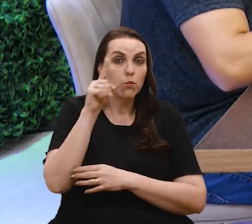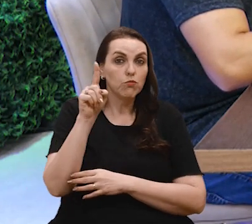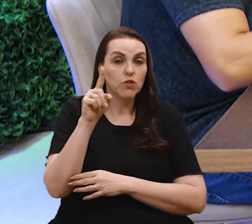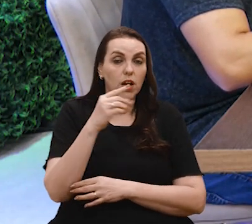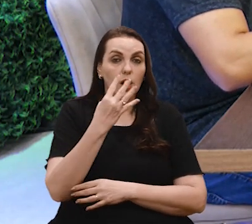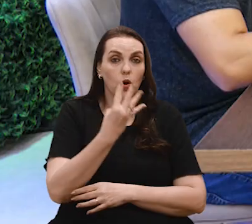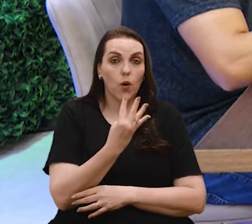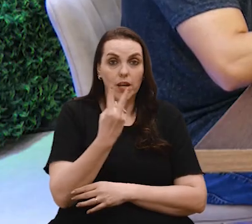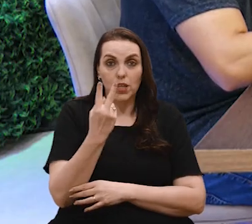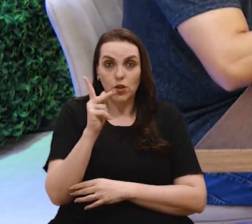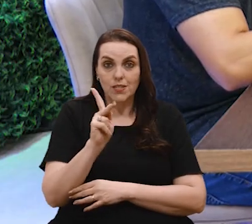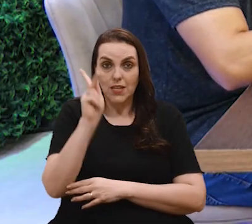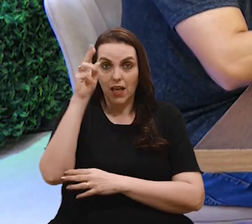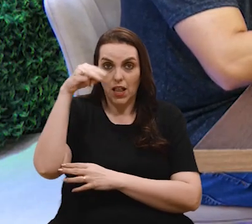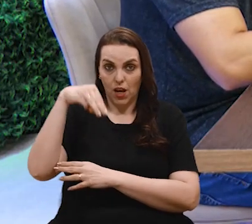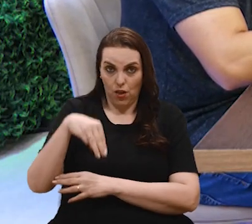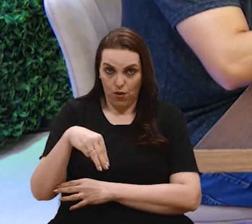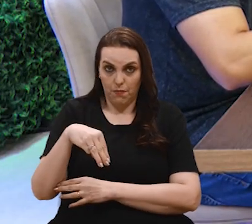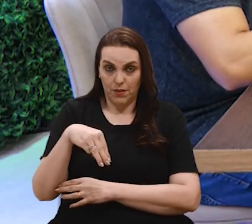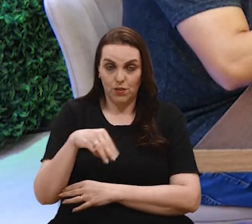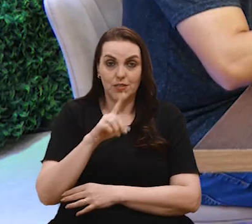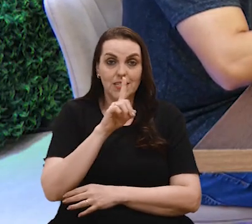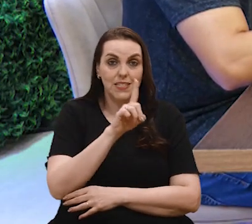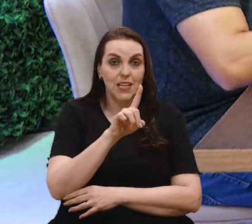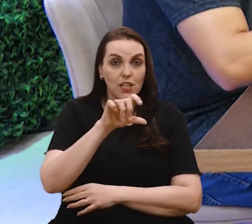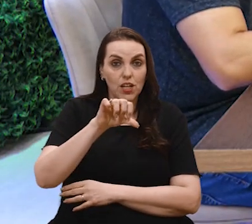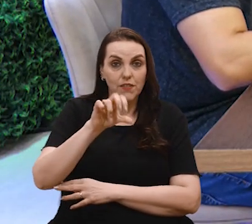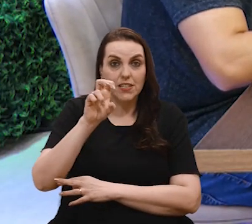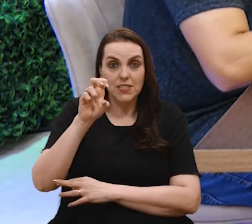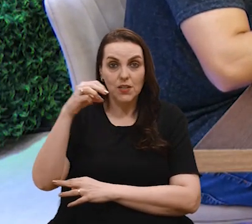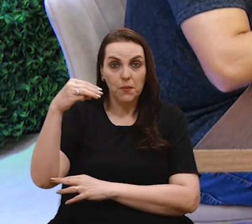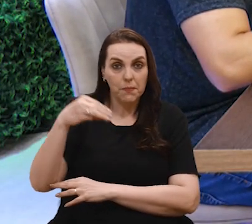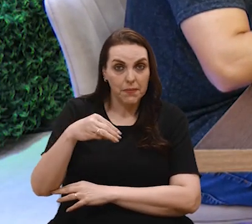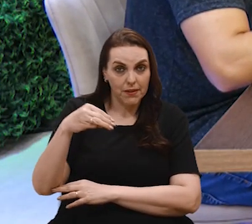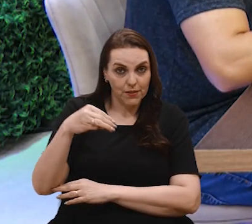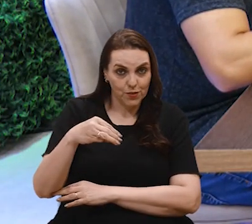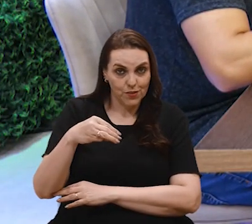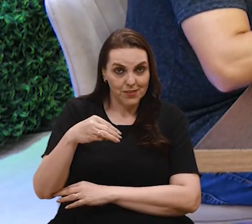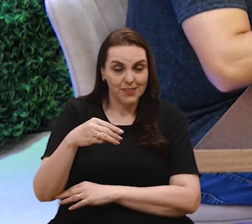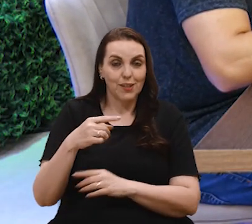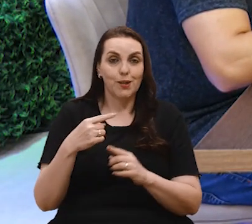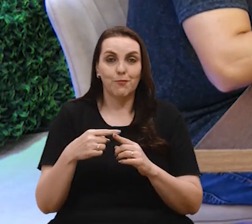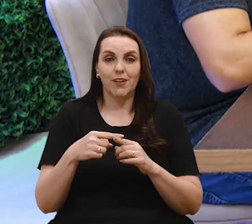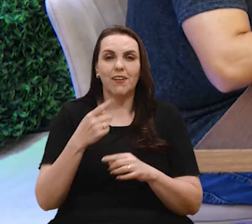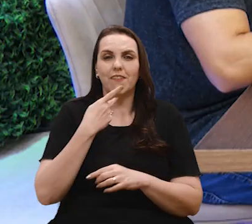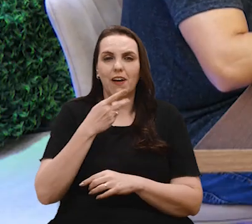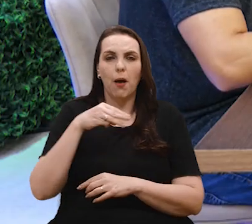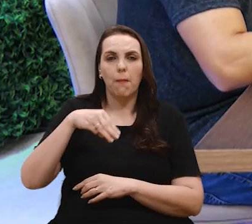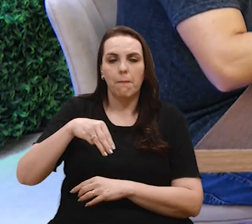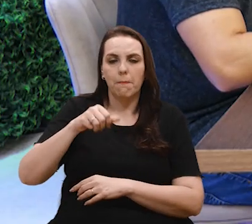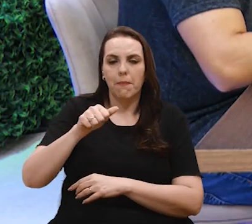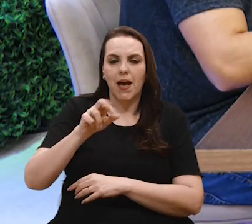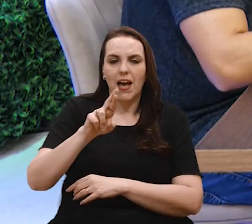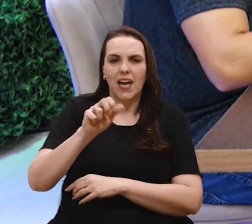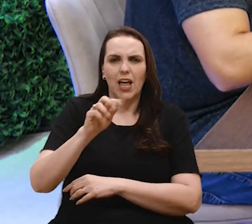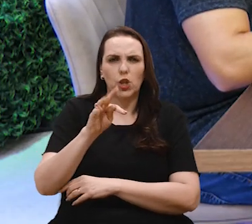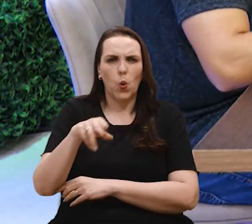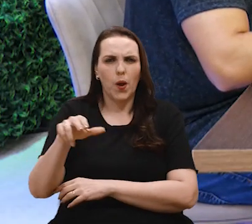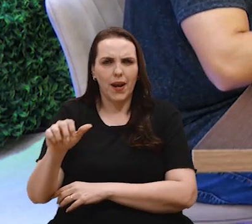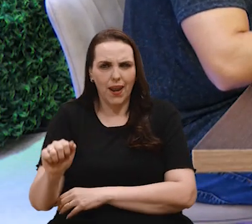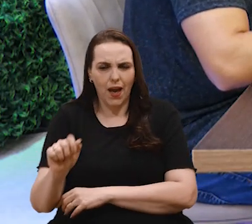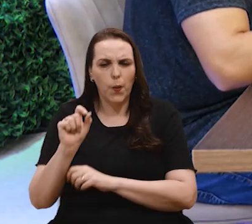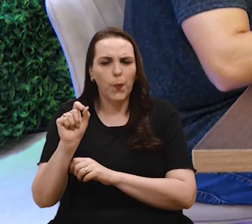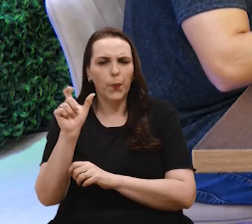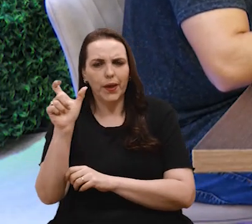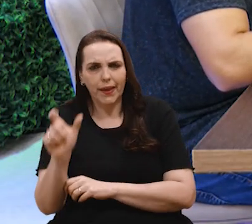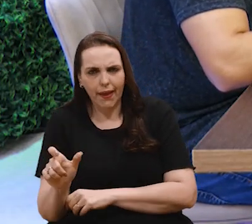de 42 quilômetros... 195 metros. 195 metros Porque a gente fala maratona e a gente confunde o que é maratona, o